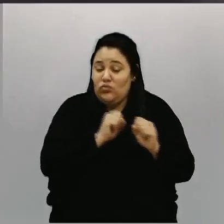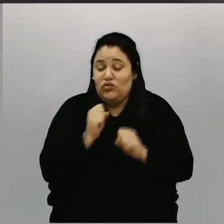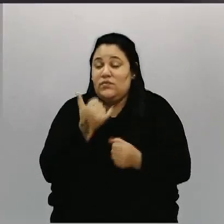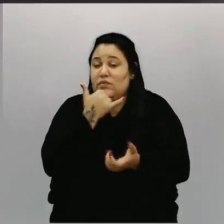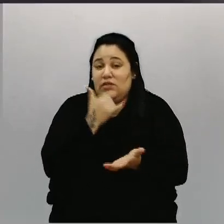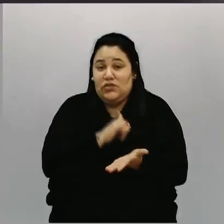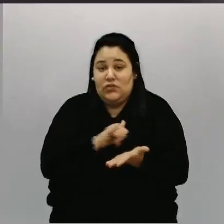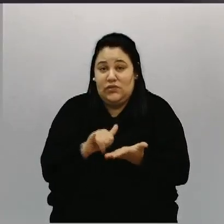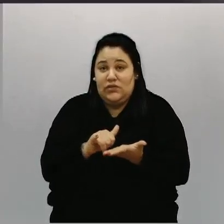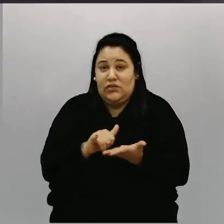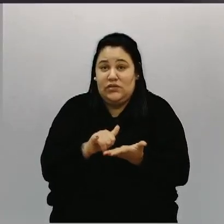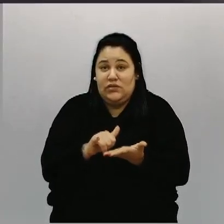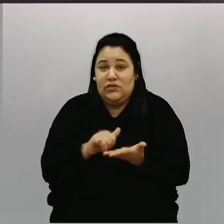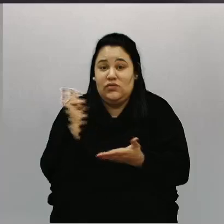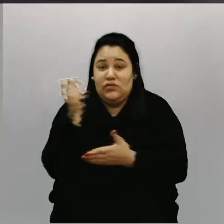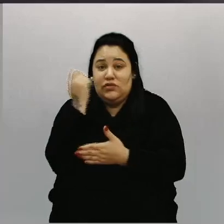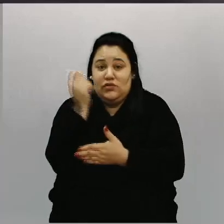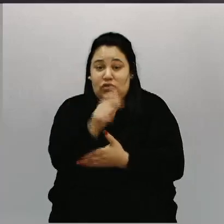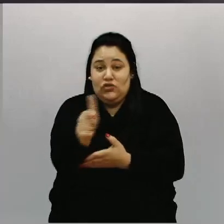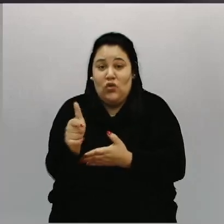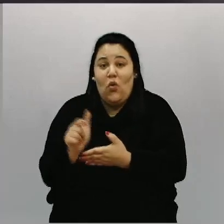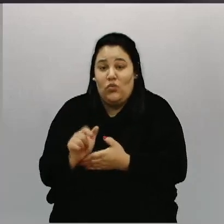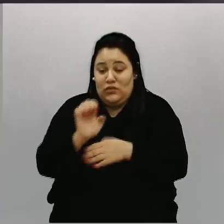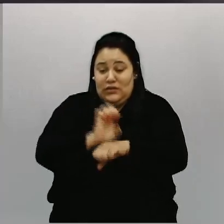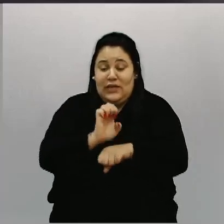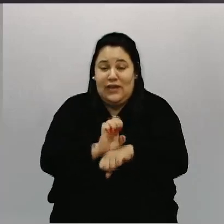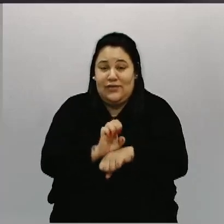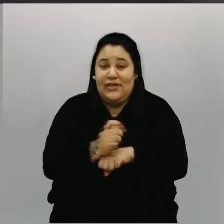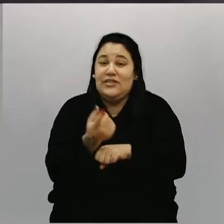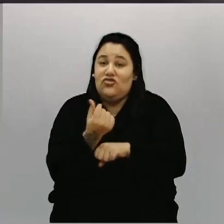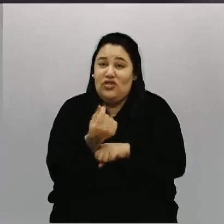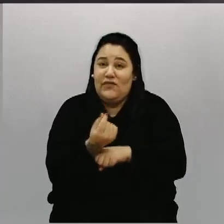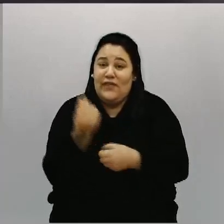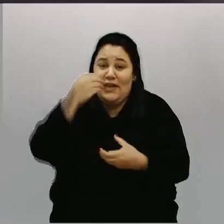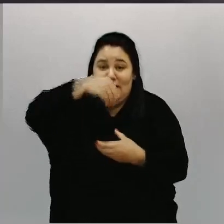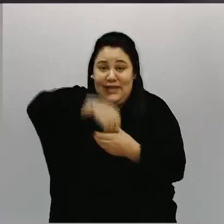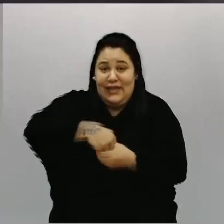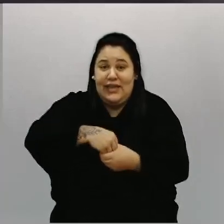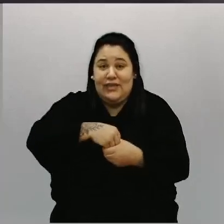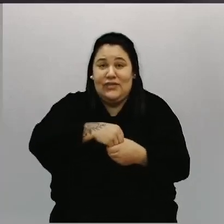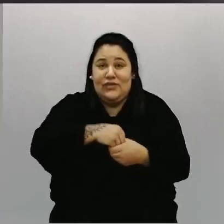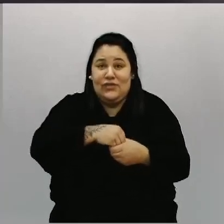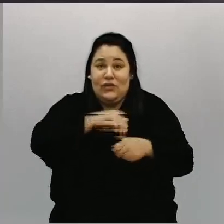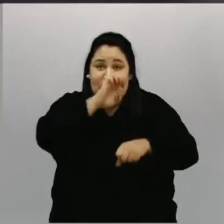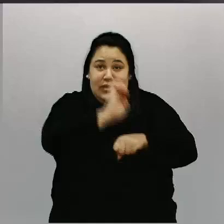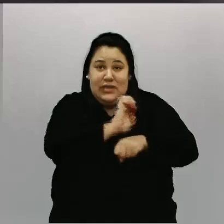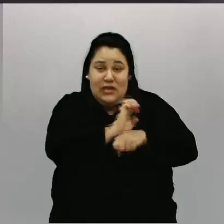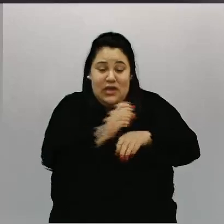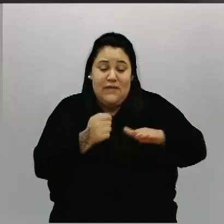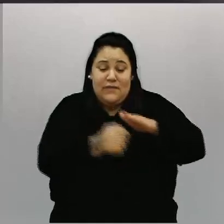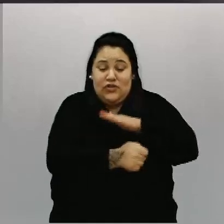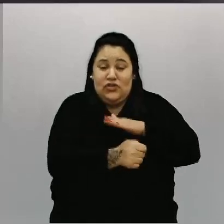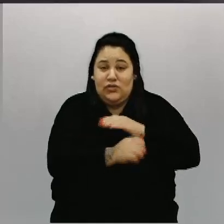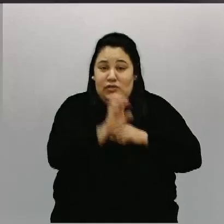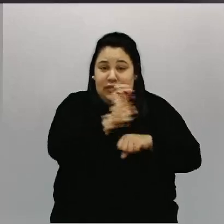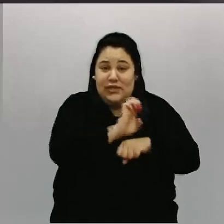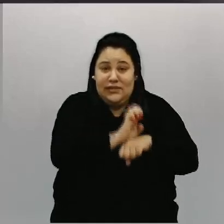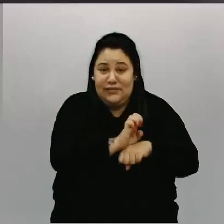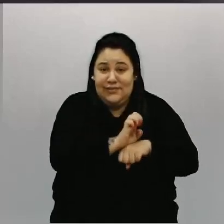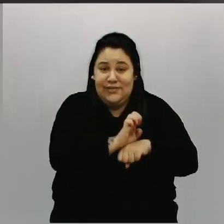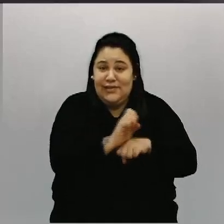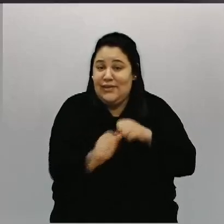Sul, mas dos demais estados. Esse dinheiro ficaria no estado e seria investido no estado. Geraria dividendos,